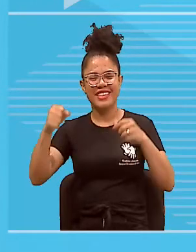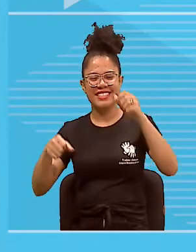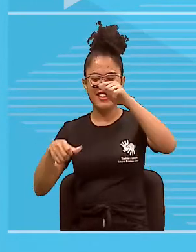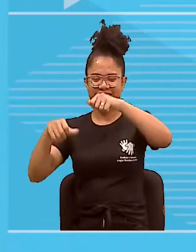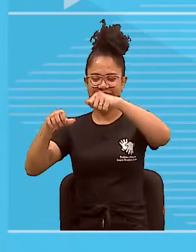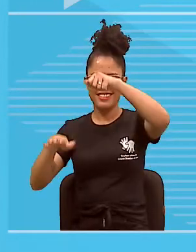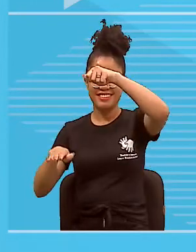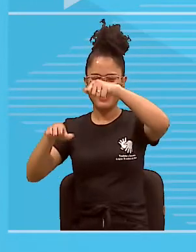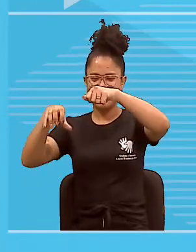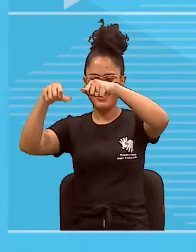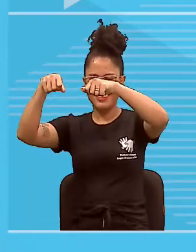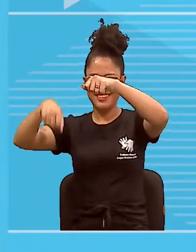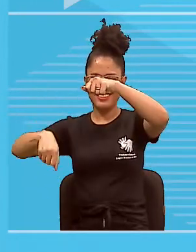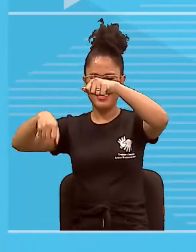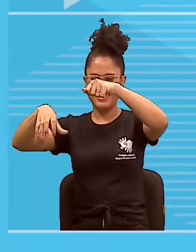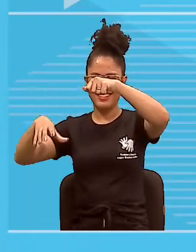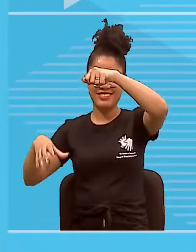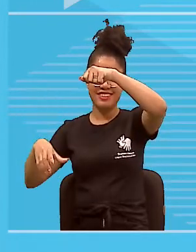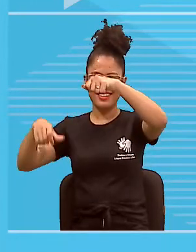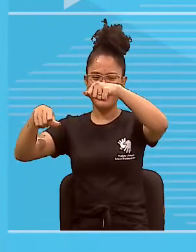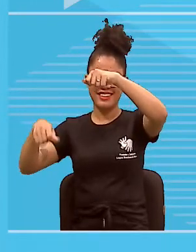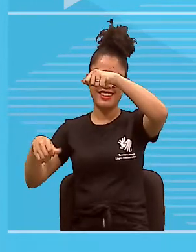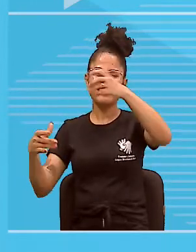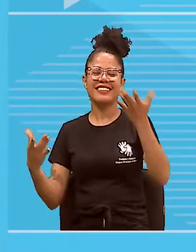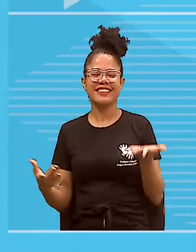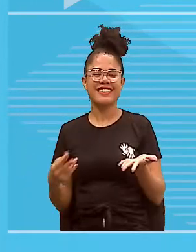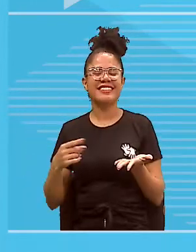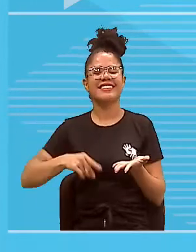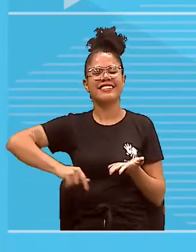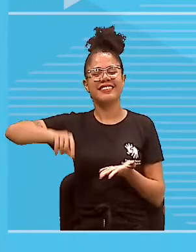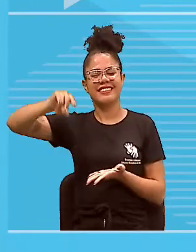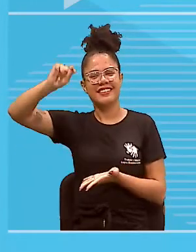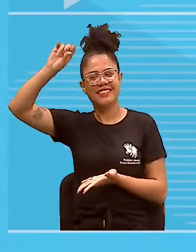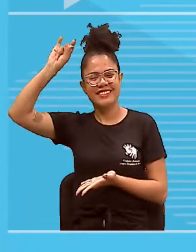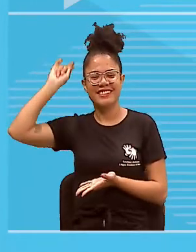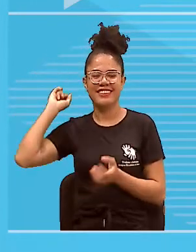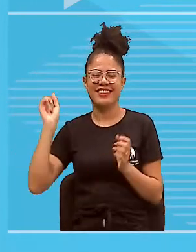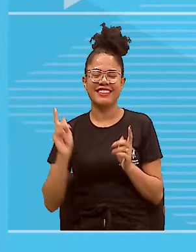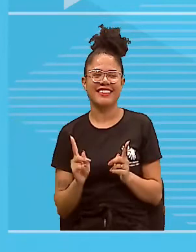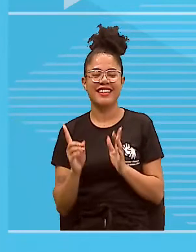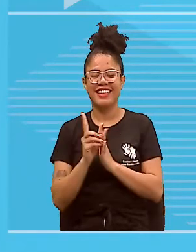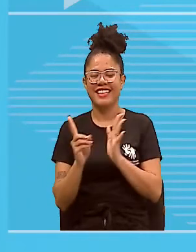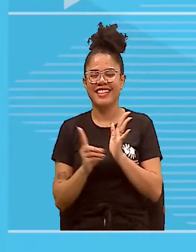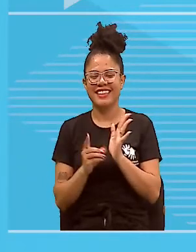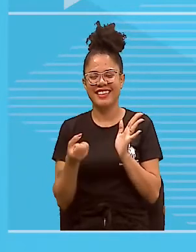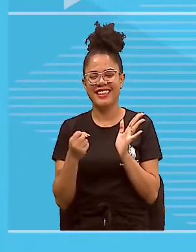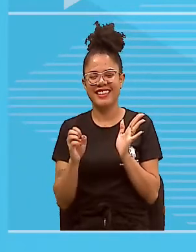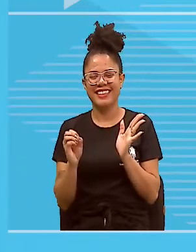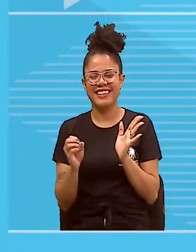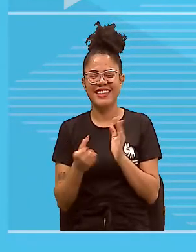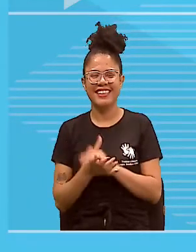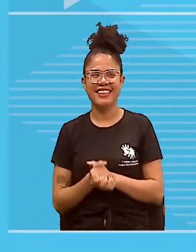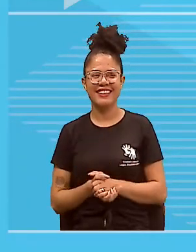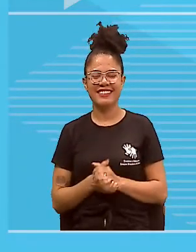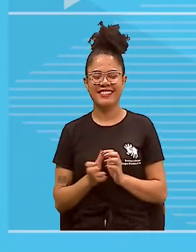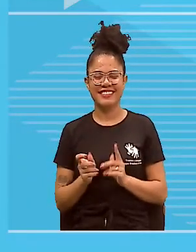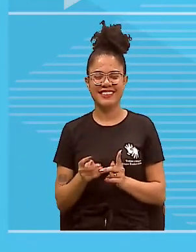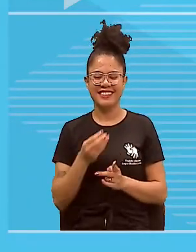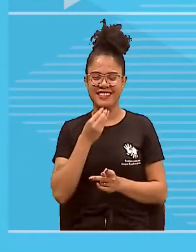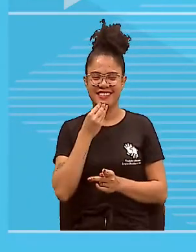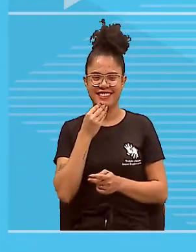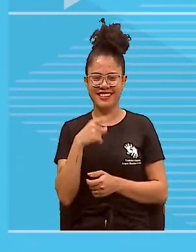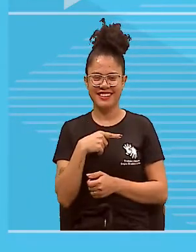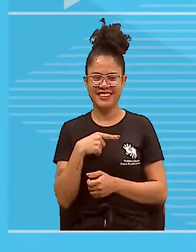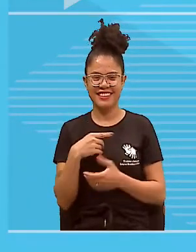o feijão botava no saquinho de quilo ainda tinha olha década de 80 nós Ainda temos isso